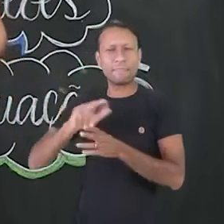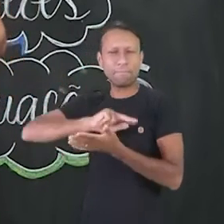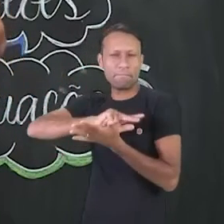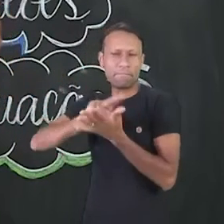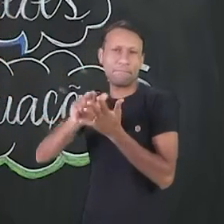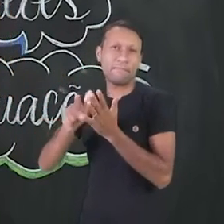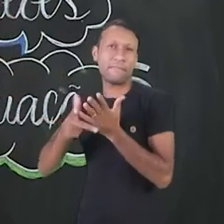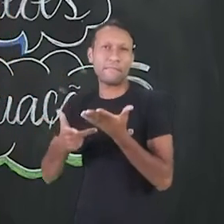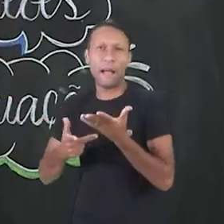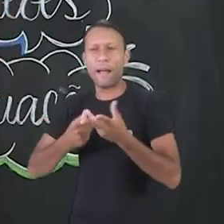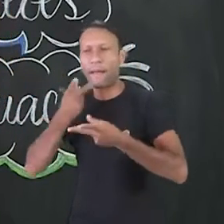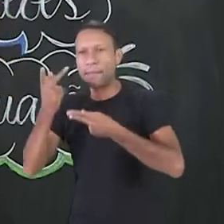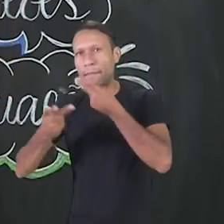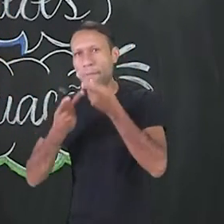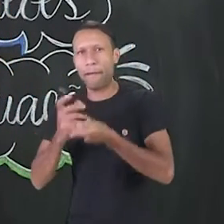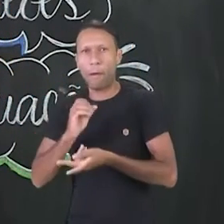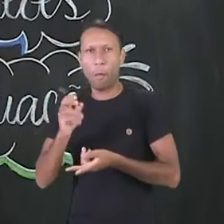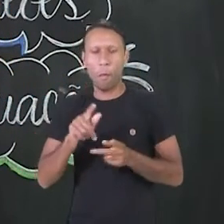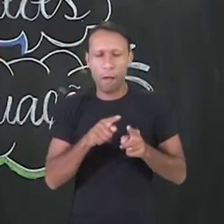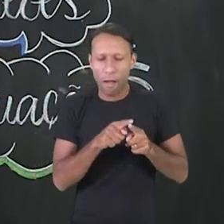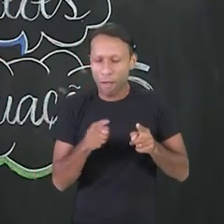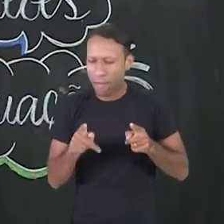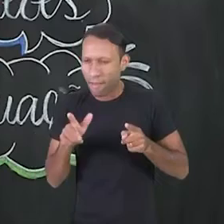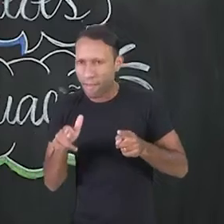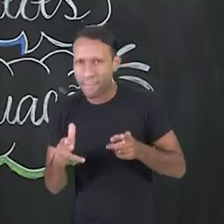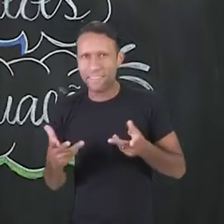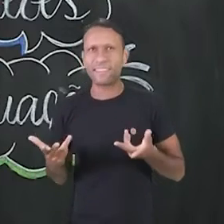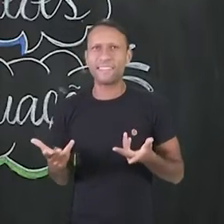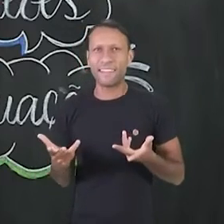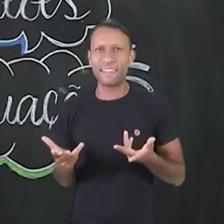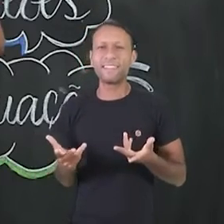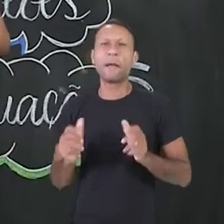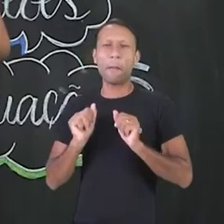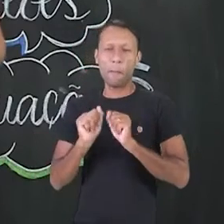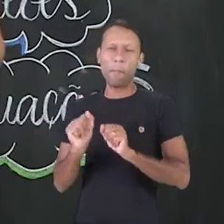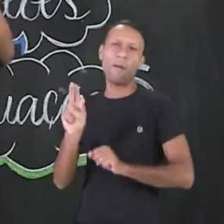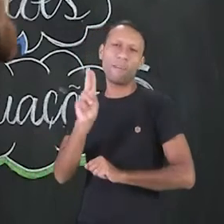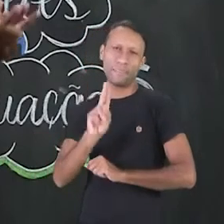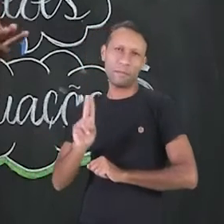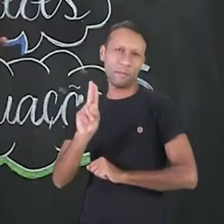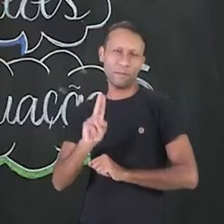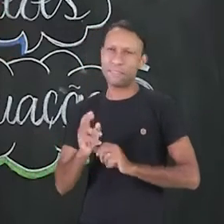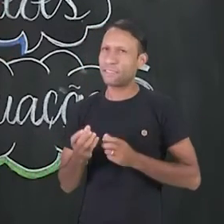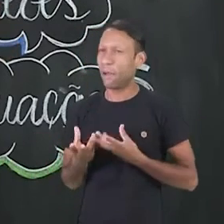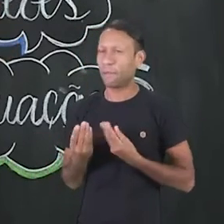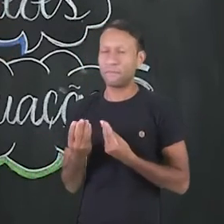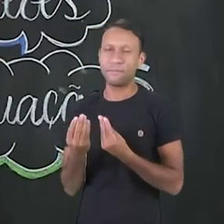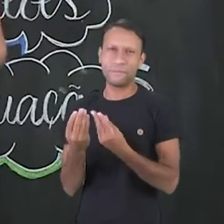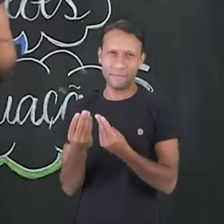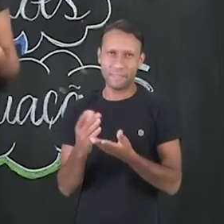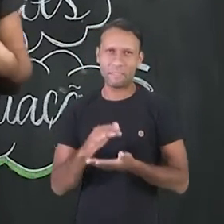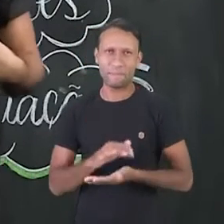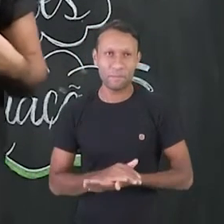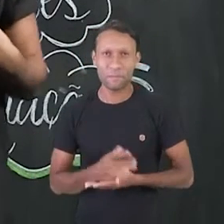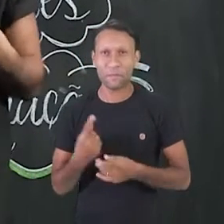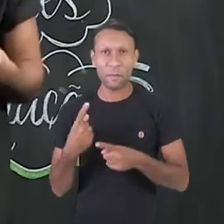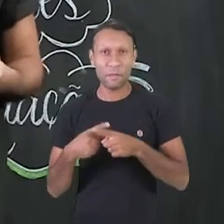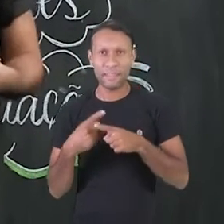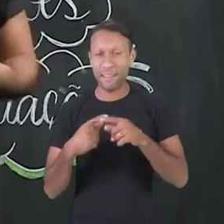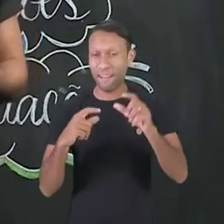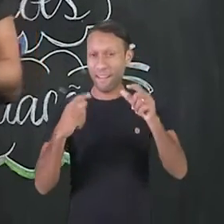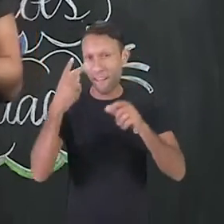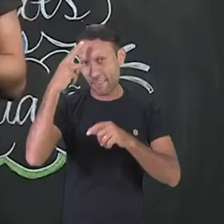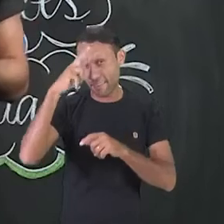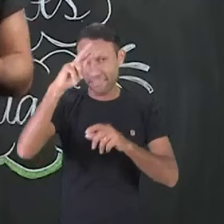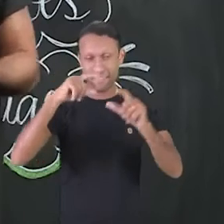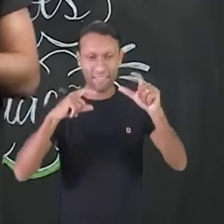hesitação de fala, ou um discurso que foi interrompido, uma fala que não foi concluída. Então dá pra gente brincar bastante com a pontuação, porque as histórias em quadrinhos,